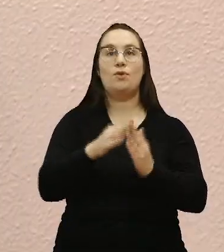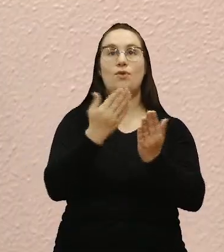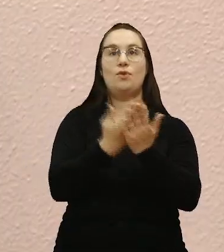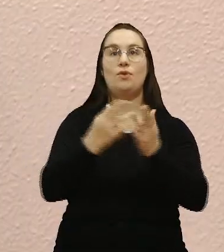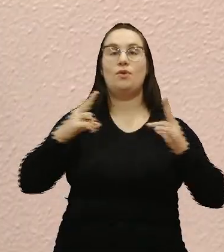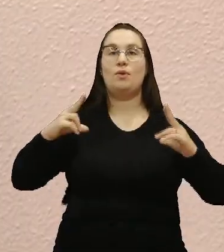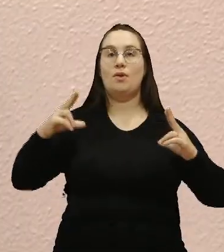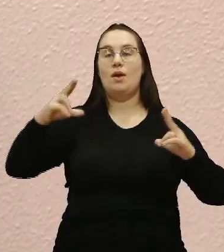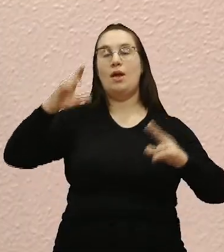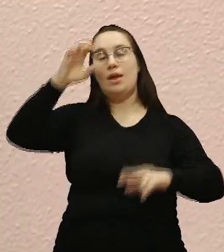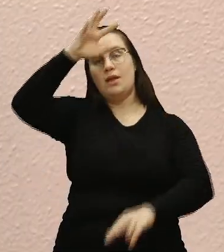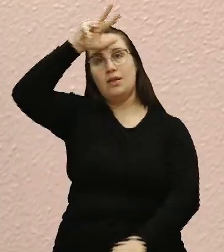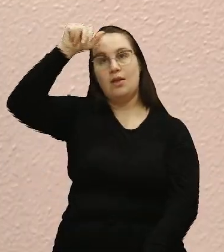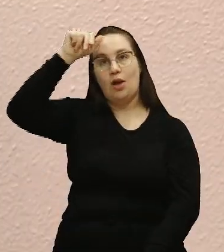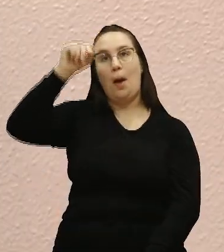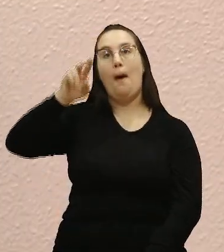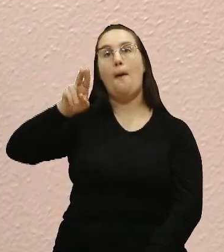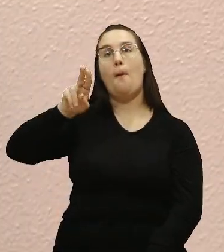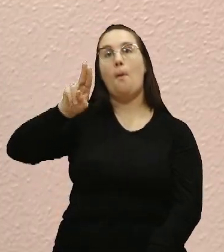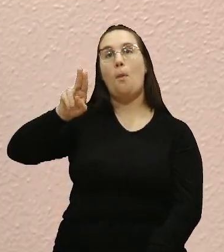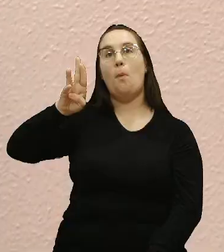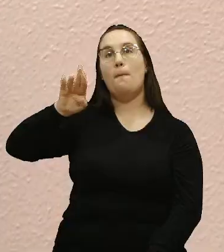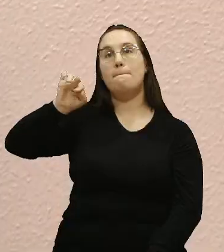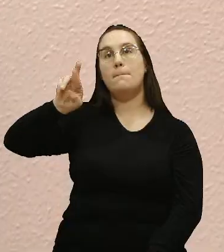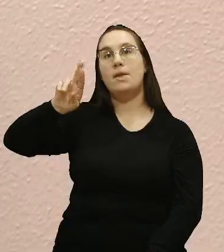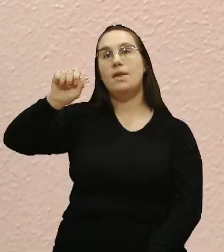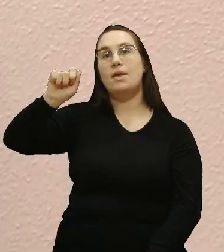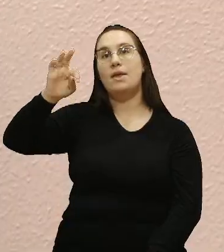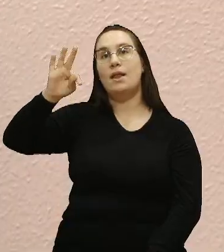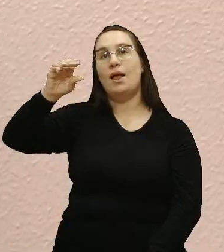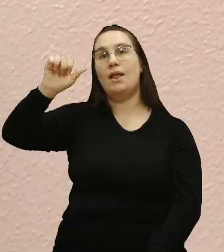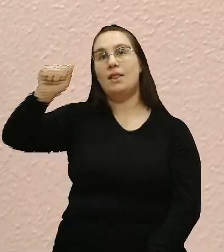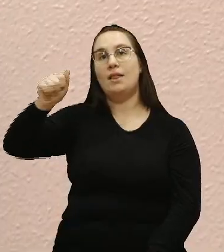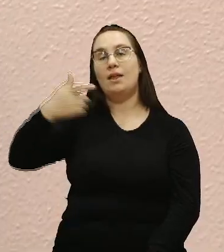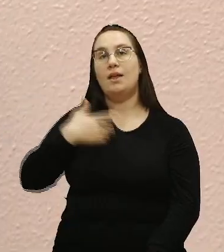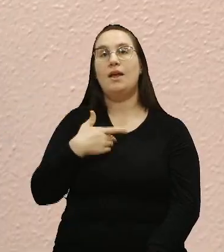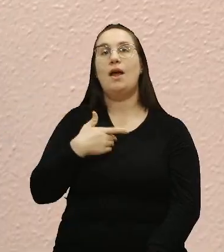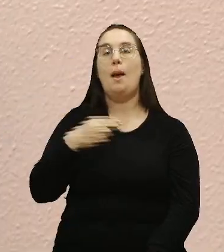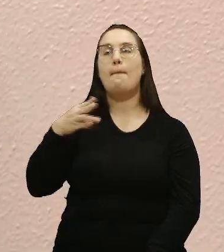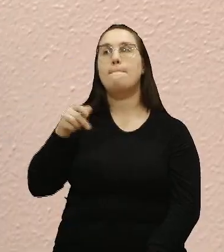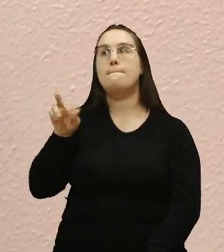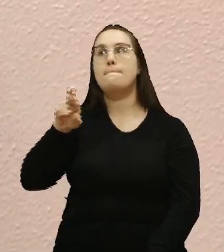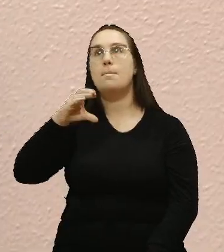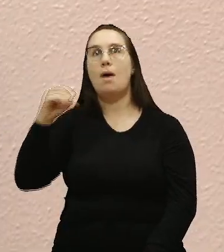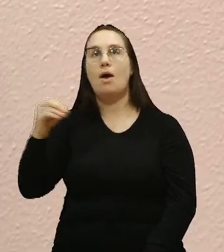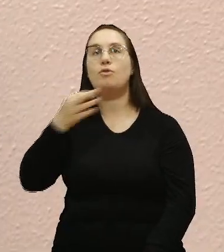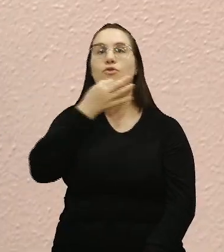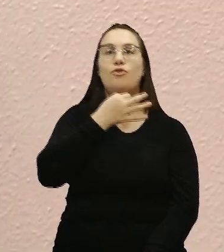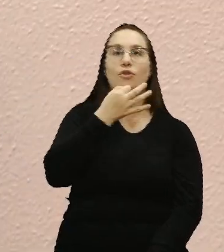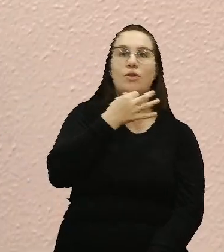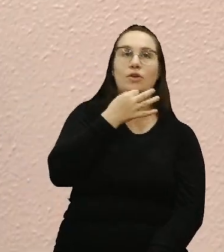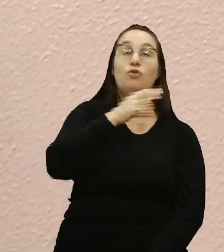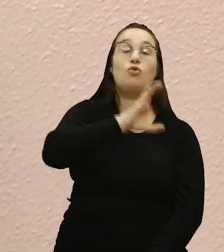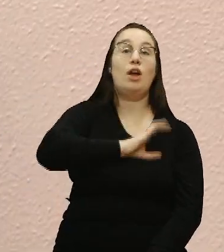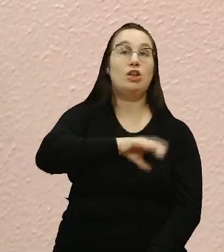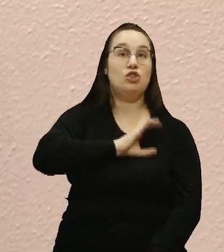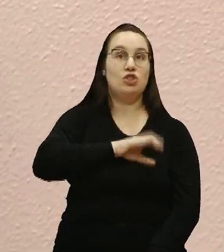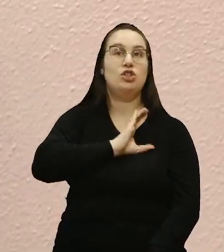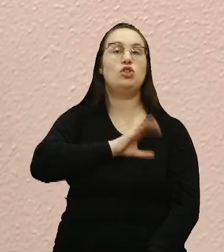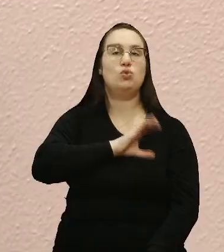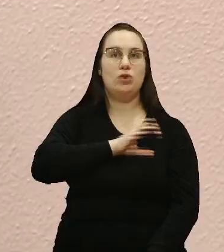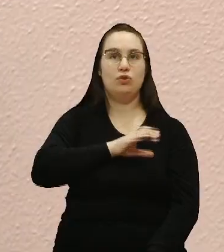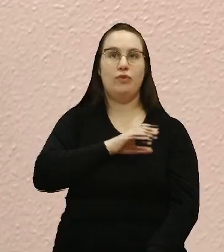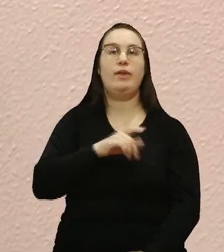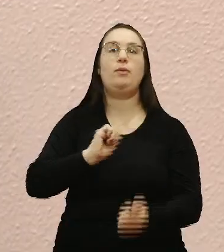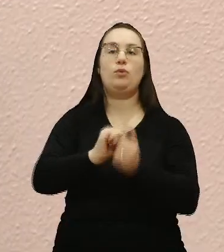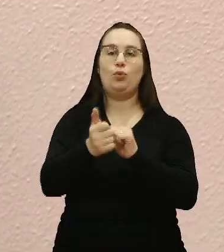Bira, saudoso Bira, falava muito em ti agora, o Mauro do Caxias, agora nós conhecemos, sou jogador do Caxias no passado também, então que